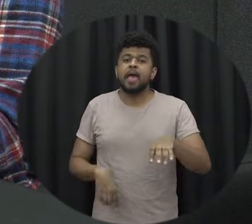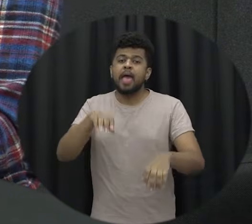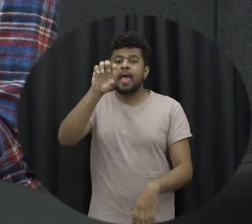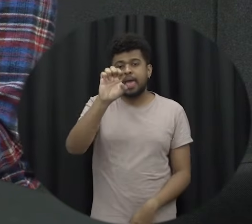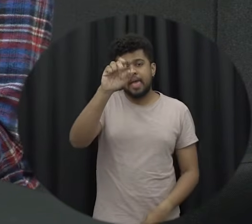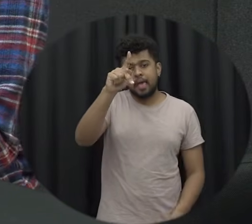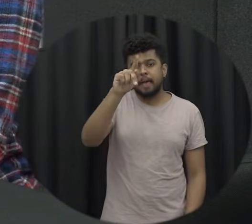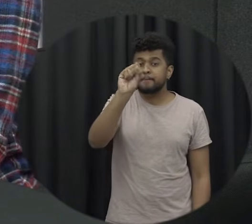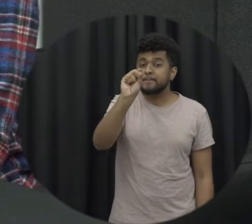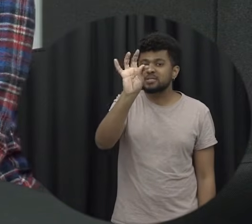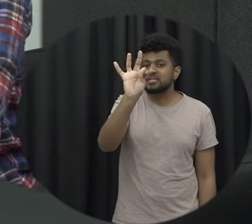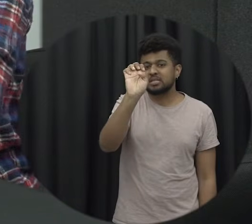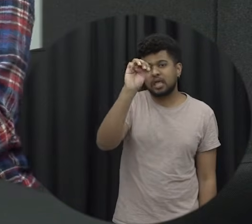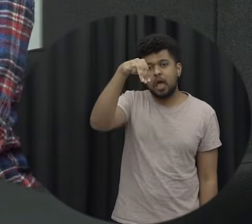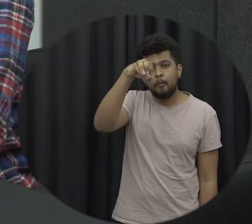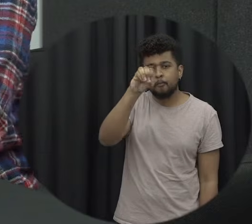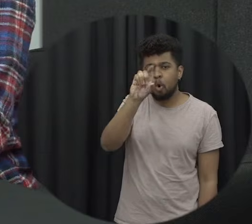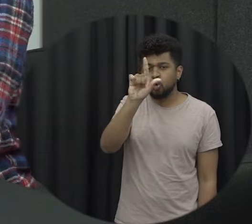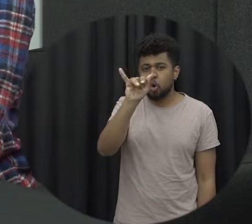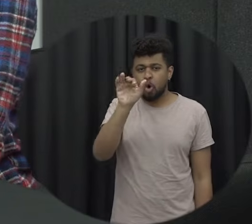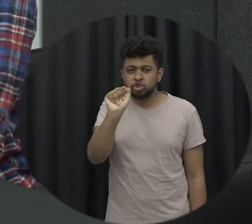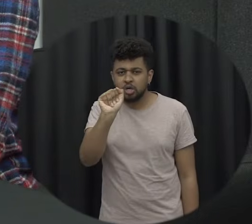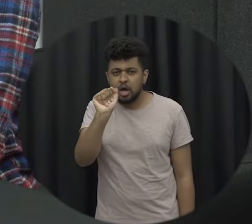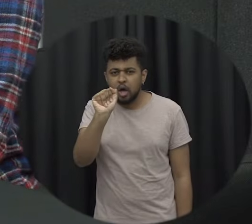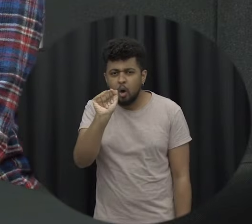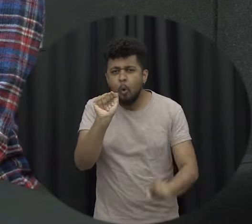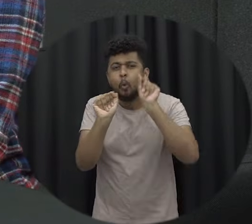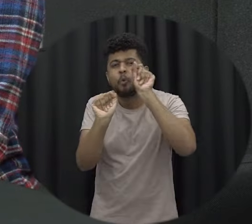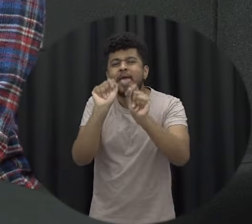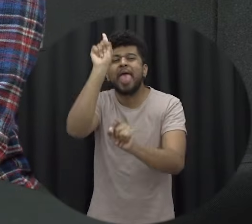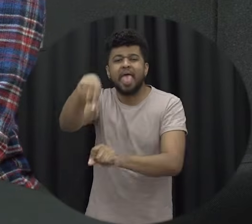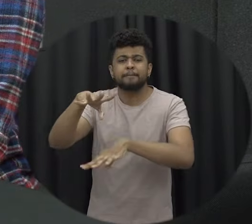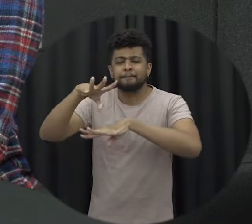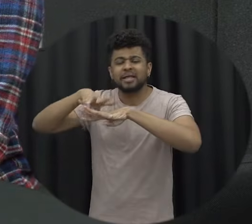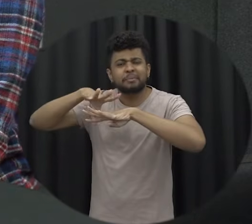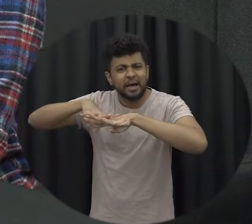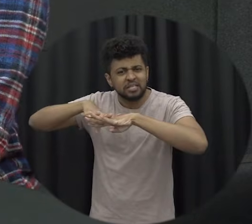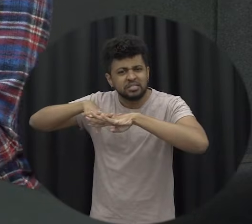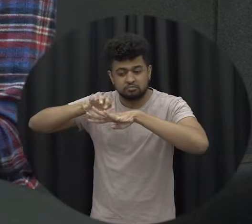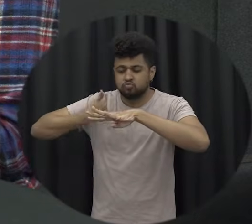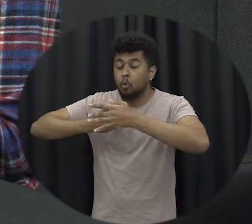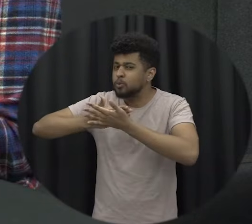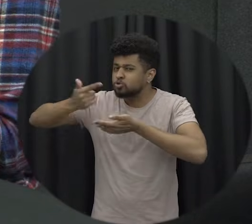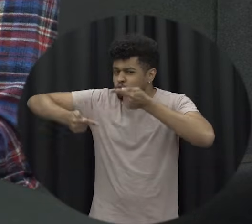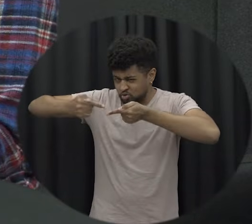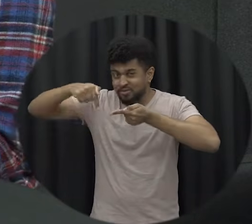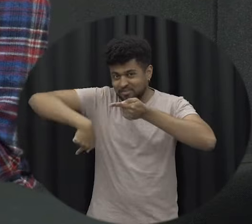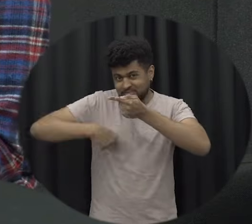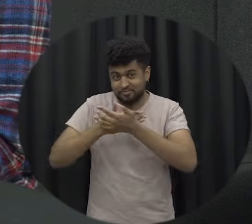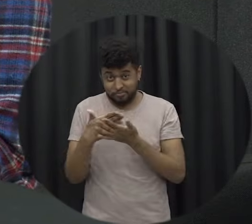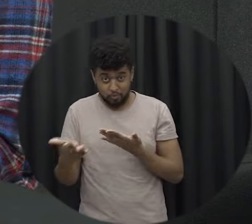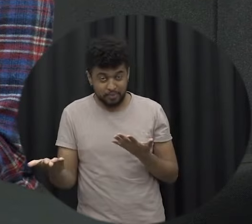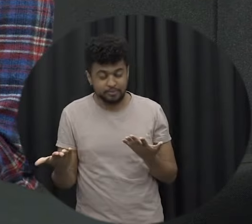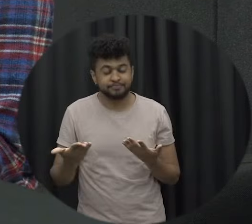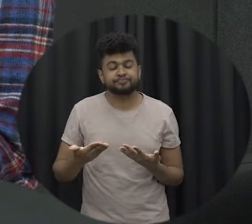o que é a matemática, como a gente começou a discutir aqui, né, no início do programa, né, o que é